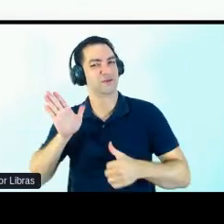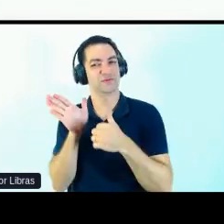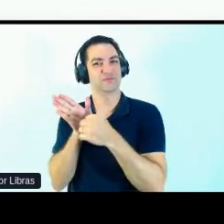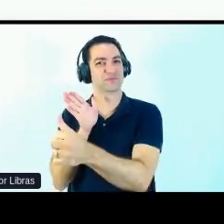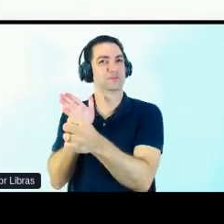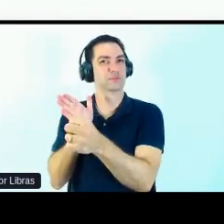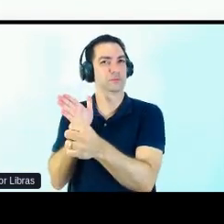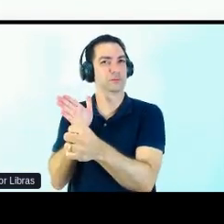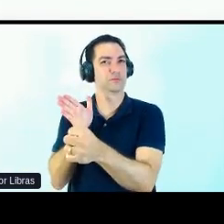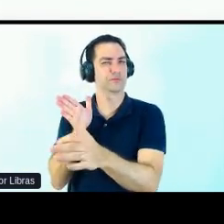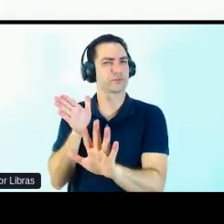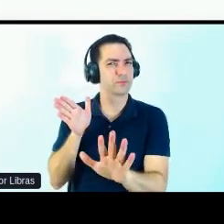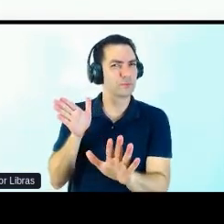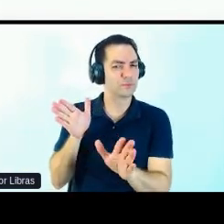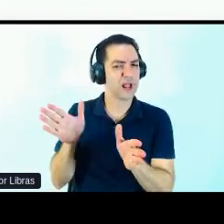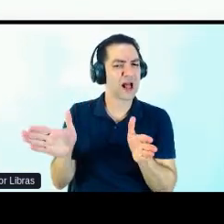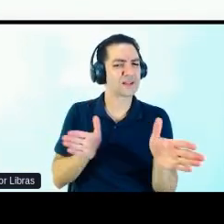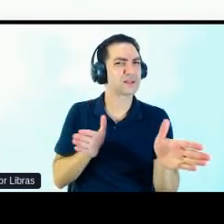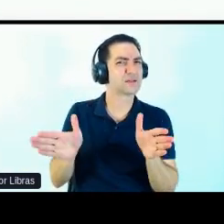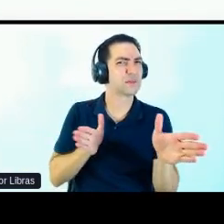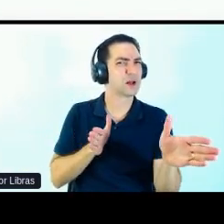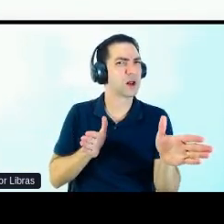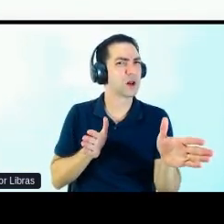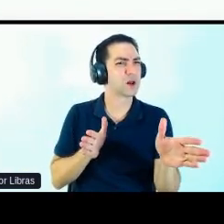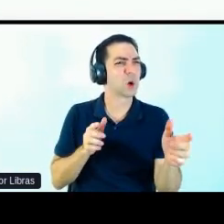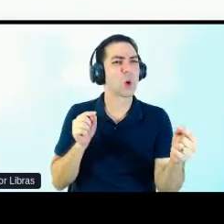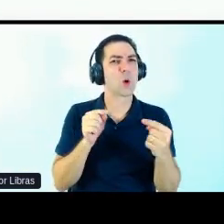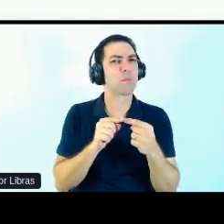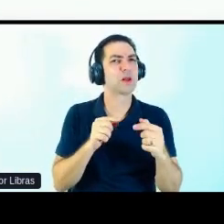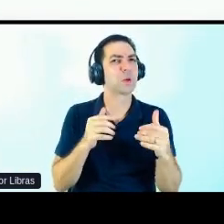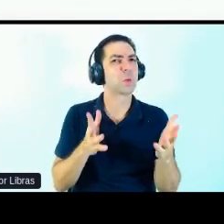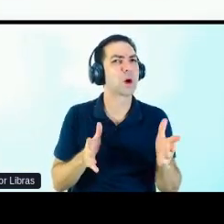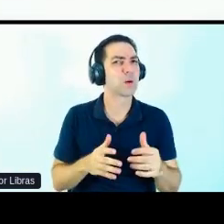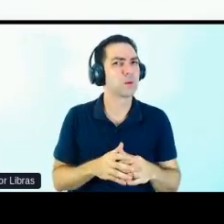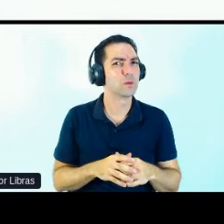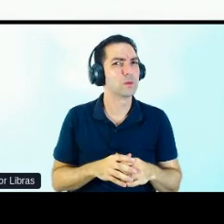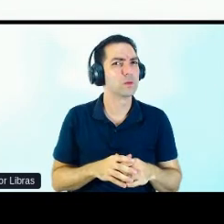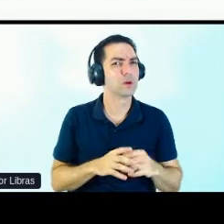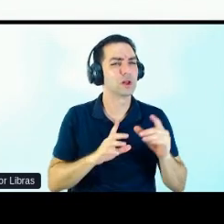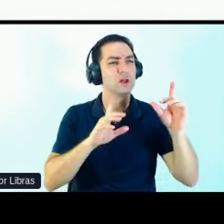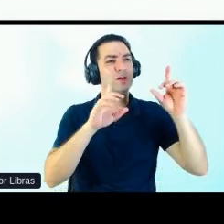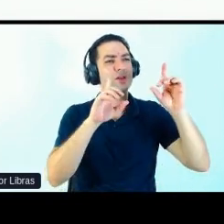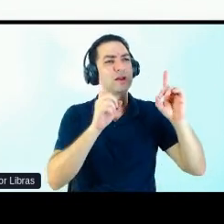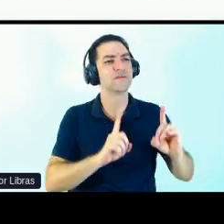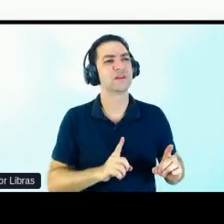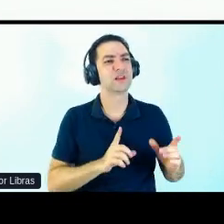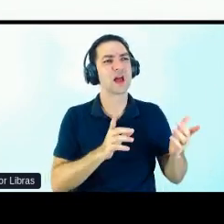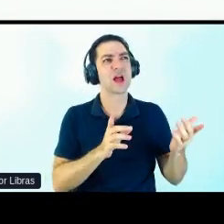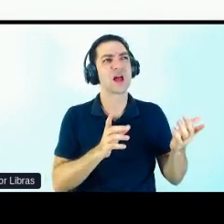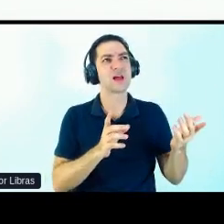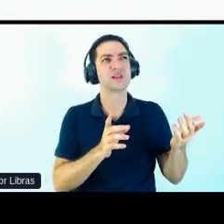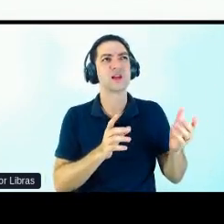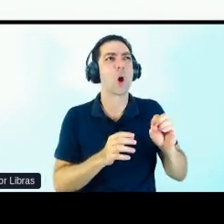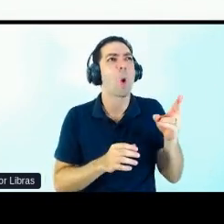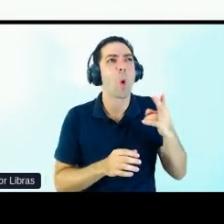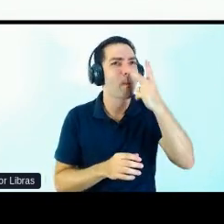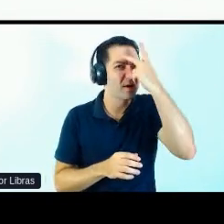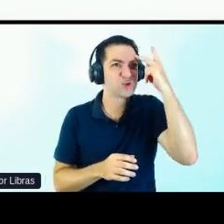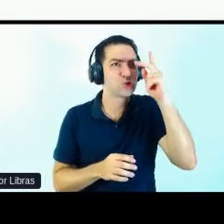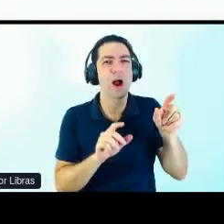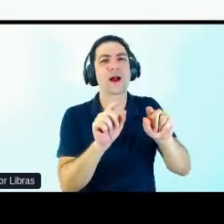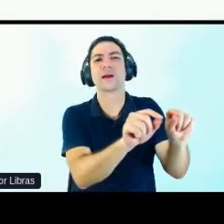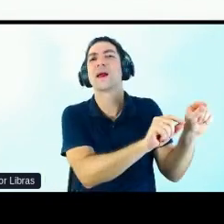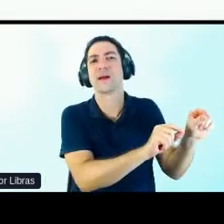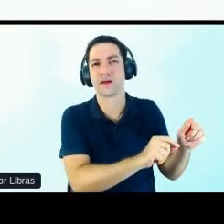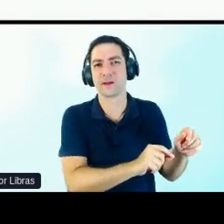quem? Certo? Será tipo tem uma rampa que não